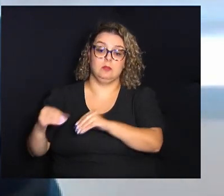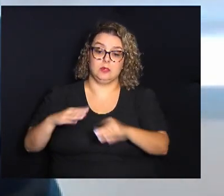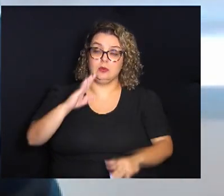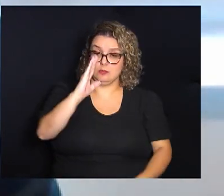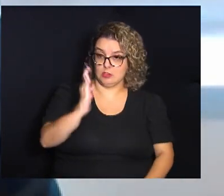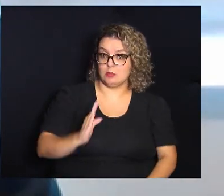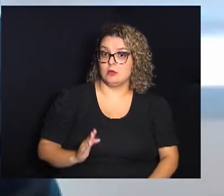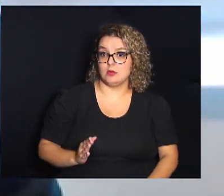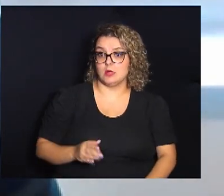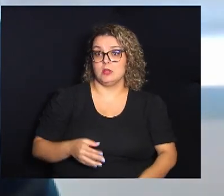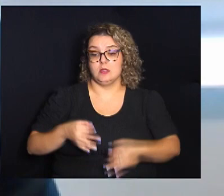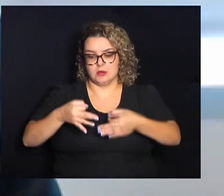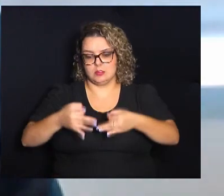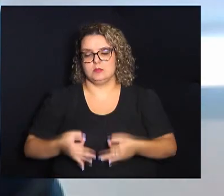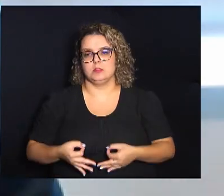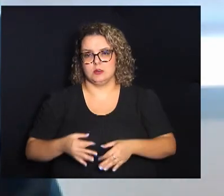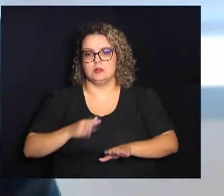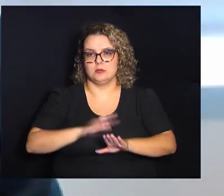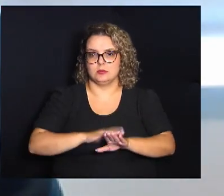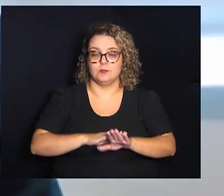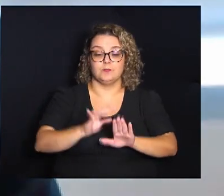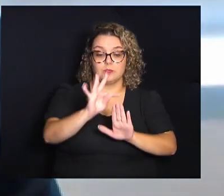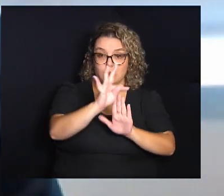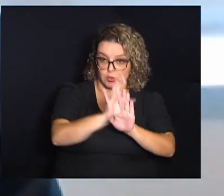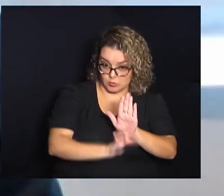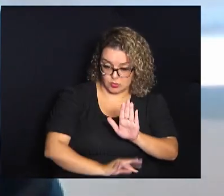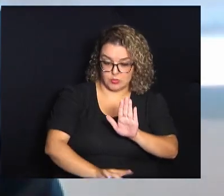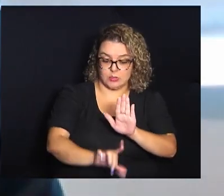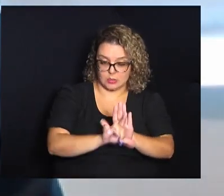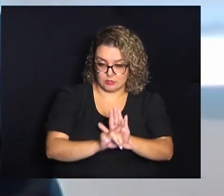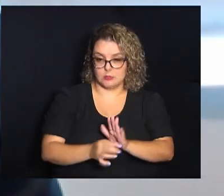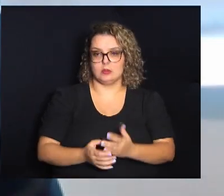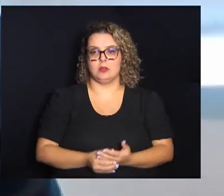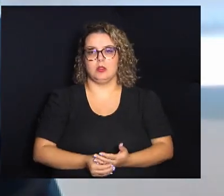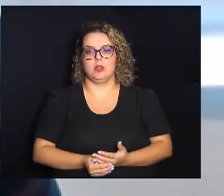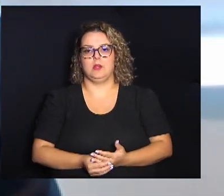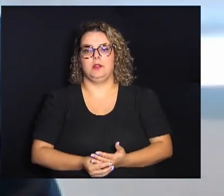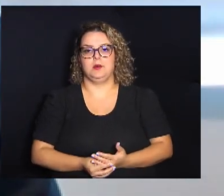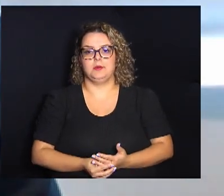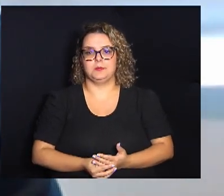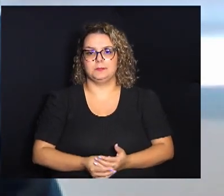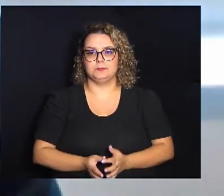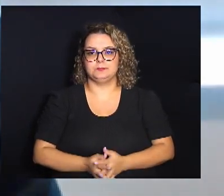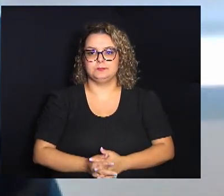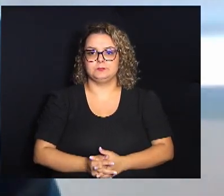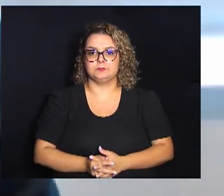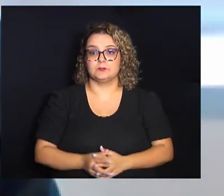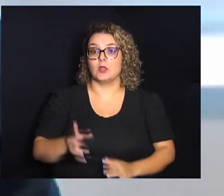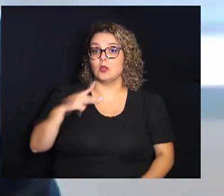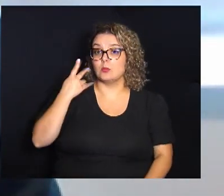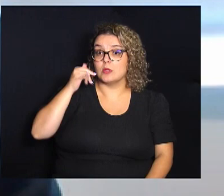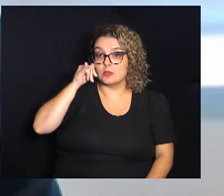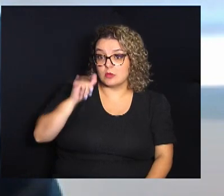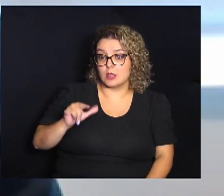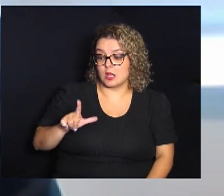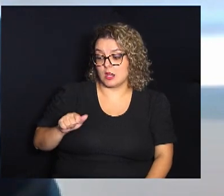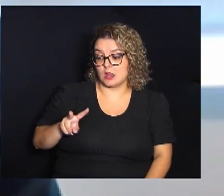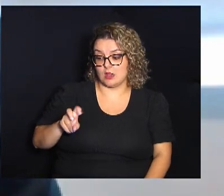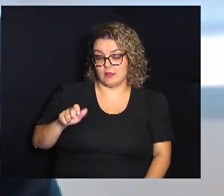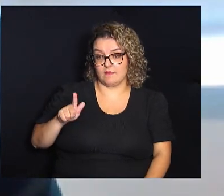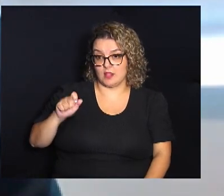forma correta. Inclusive, no texto da regulamentação tem políticas de prevenção à lavagem de dinheiro